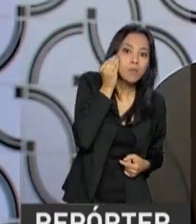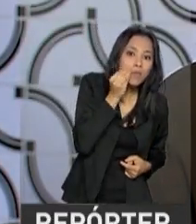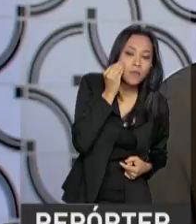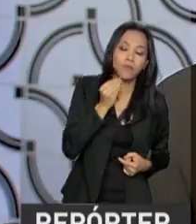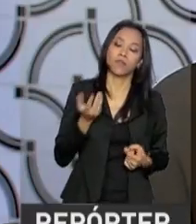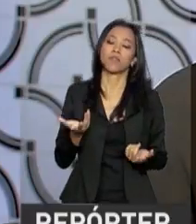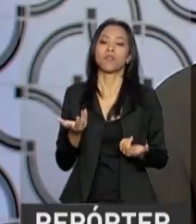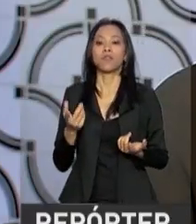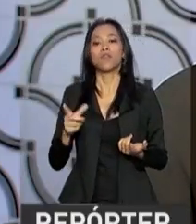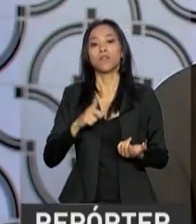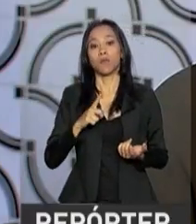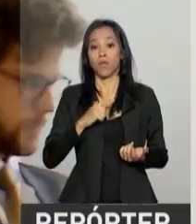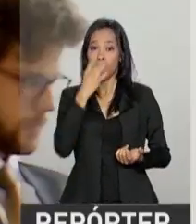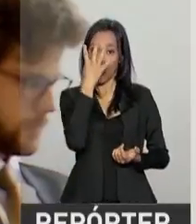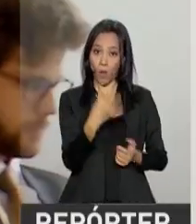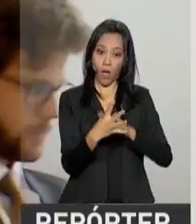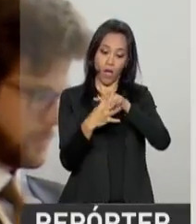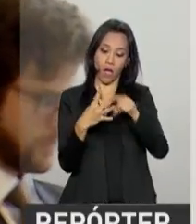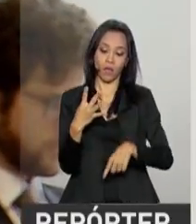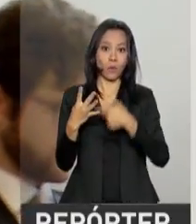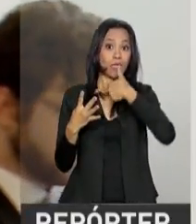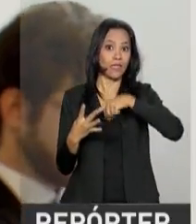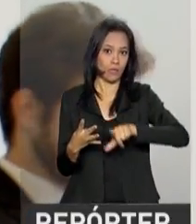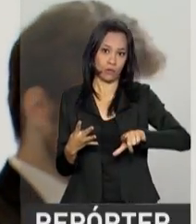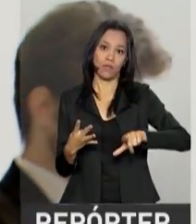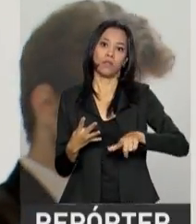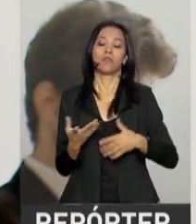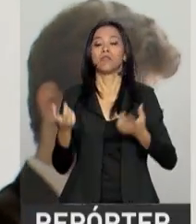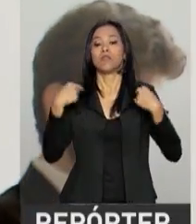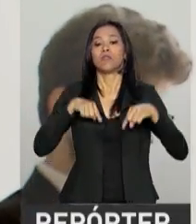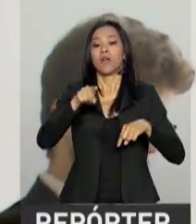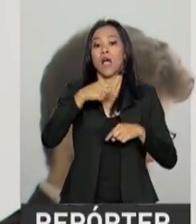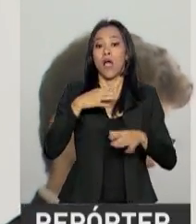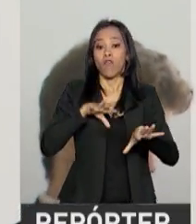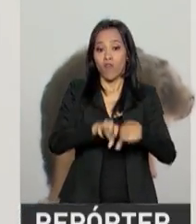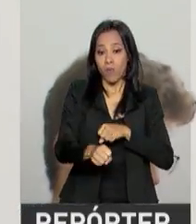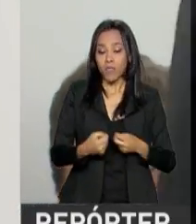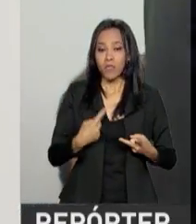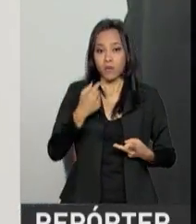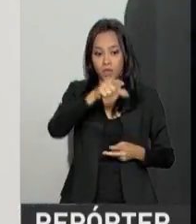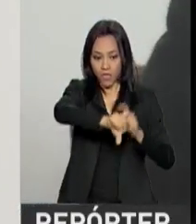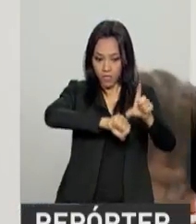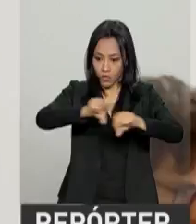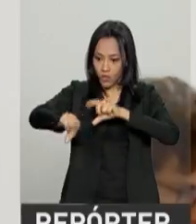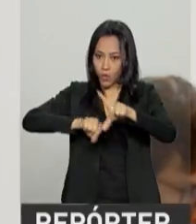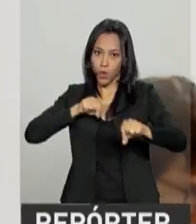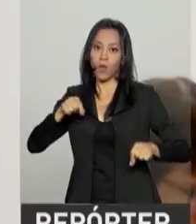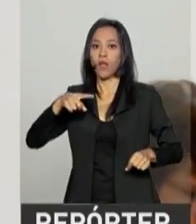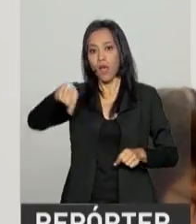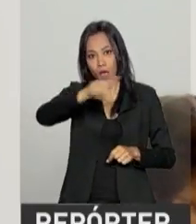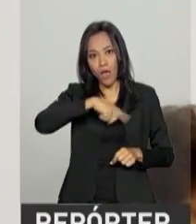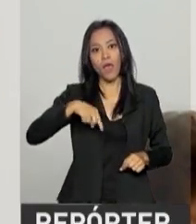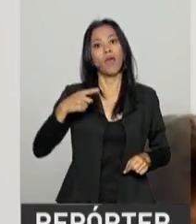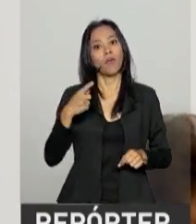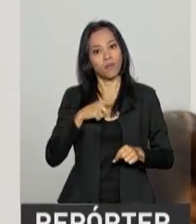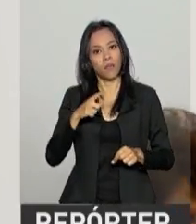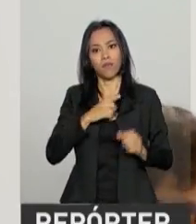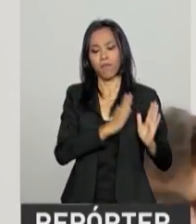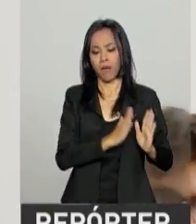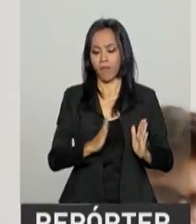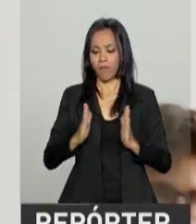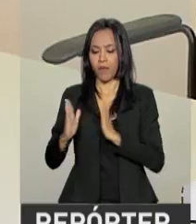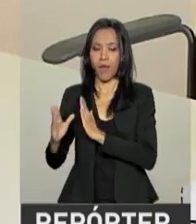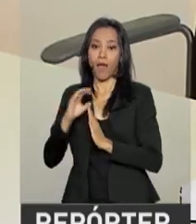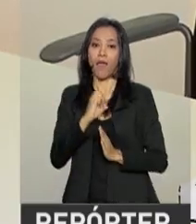também 4 idiomas estrangeiros. A formação e a seleção dos diplomatas, um concurso público com várias etapas